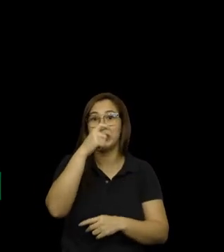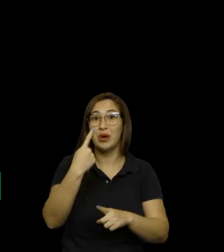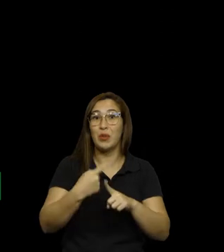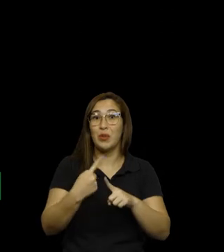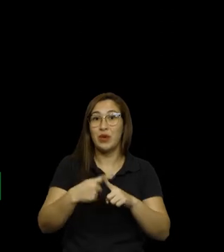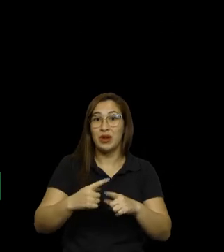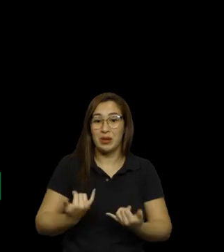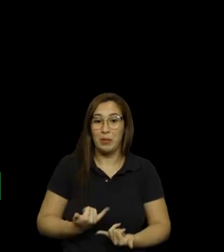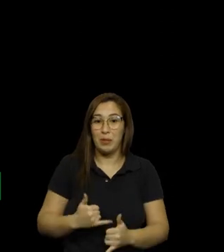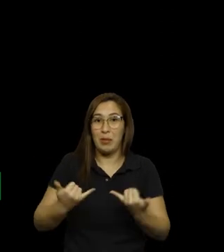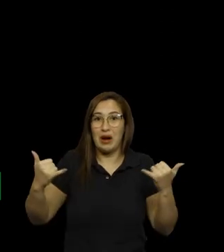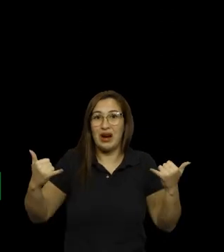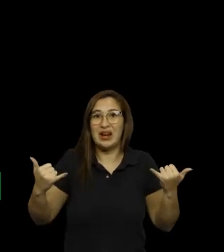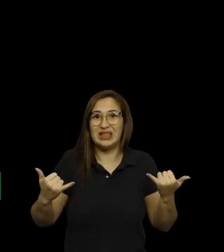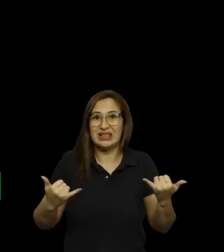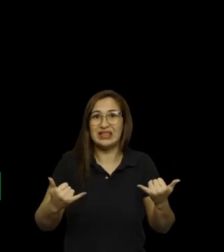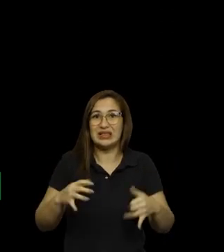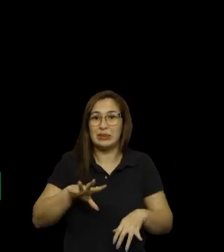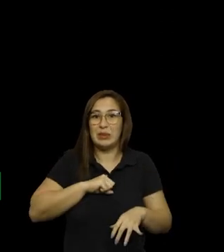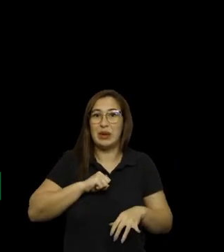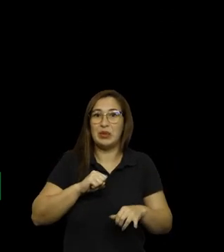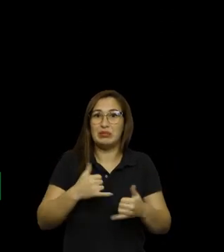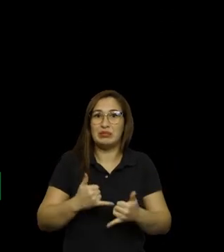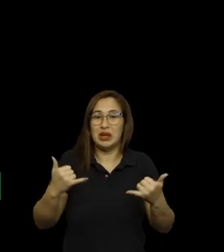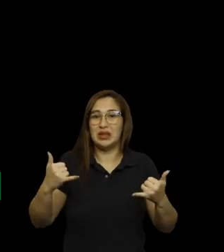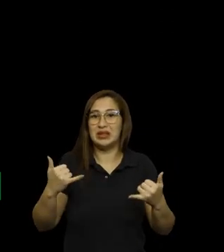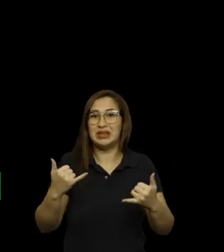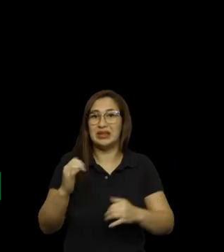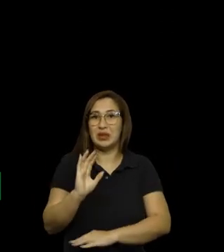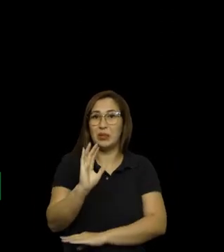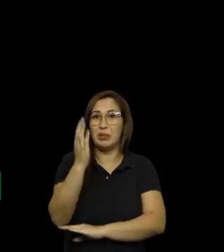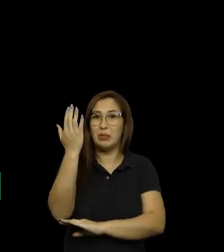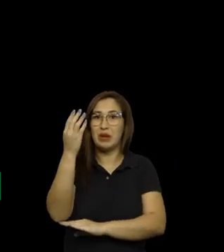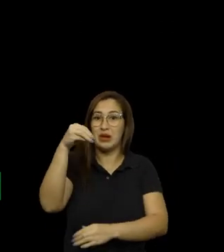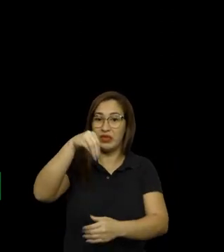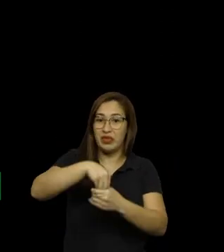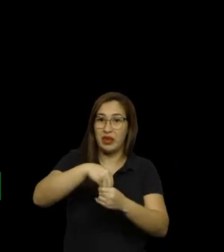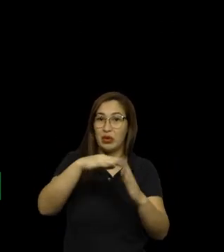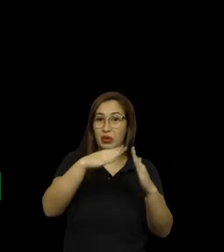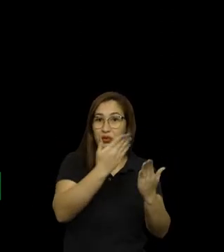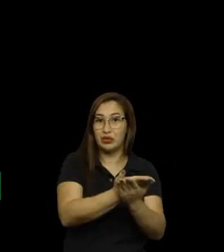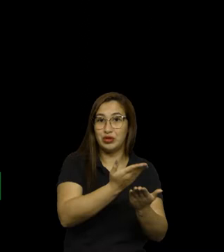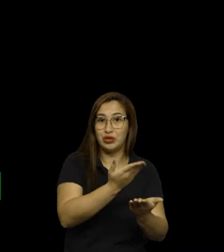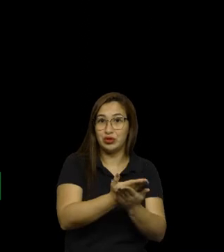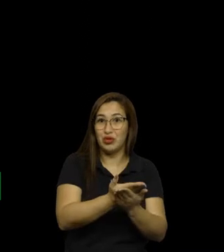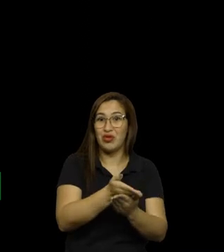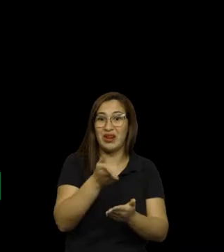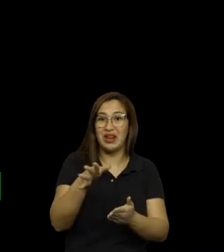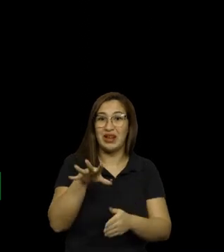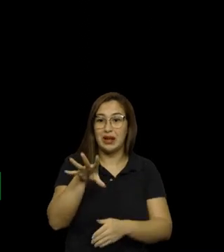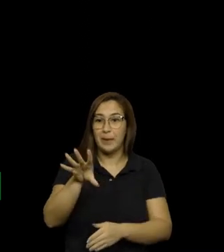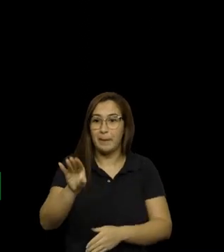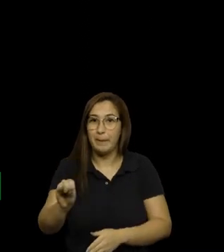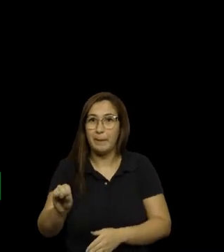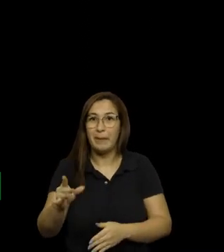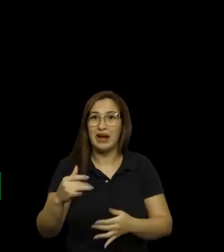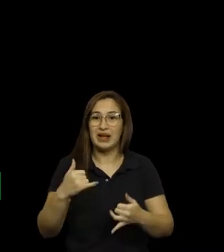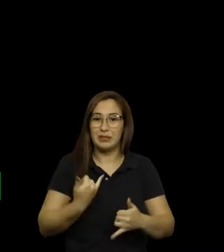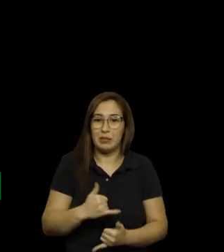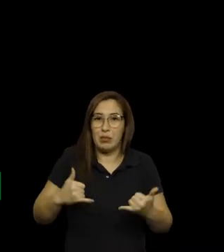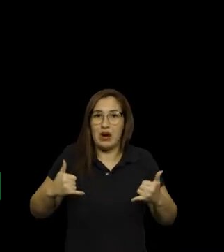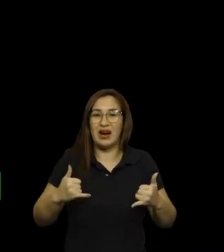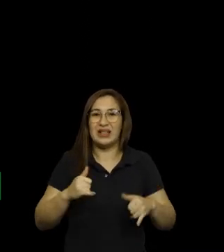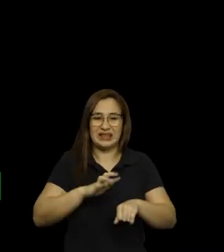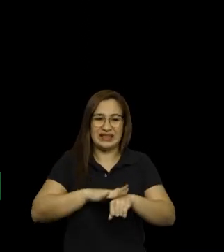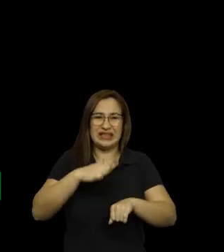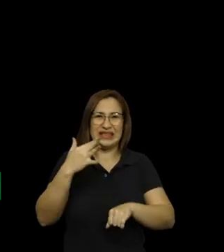Blumenau, escola estadual, e um poste energizado dentro da escola que causou descarga elétrica, causando desmaio do aluno, queimaduras de